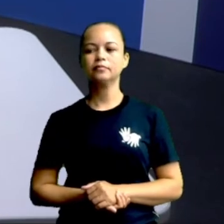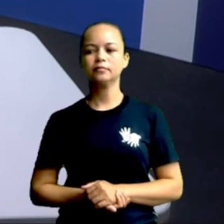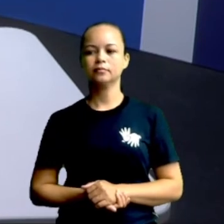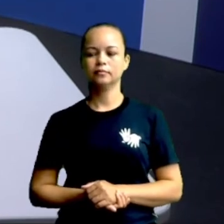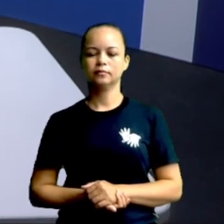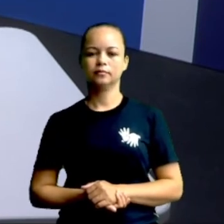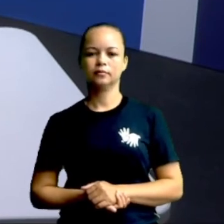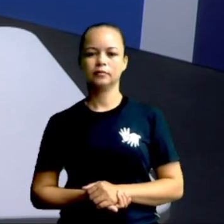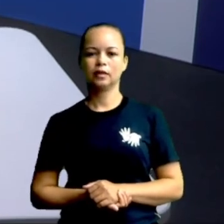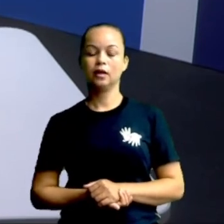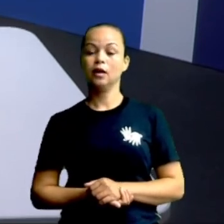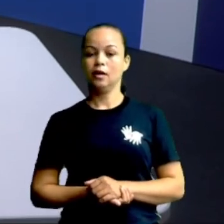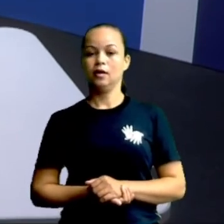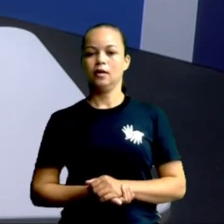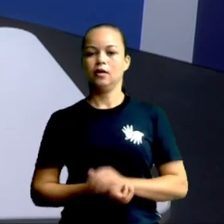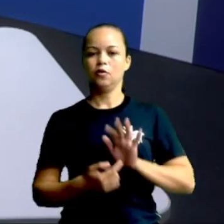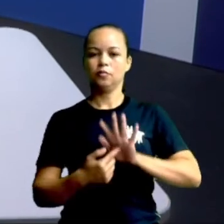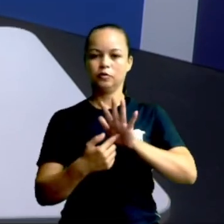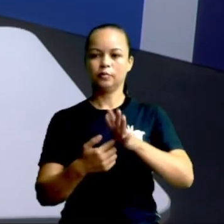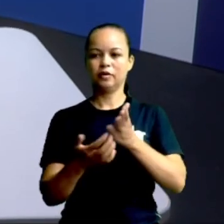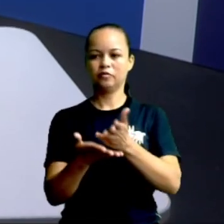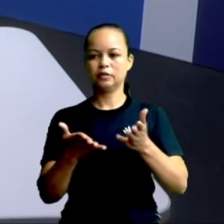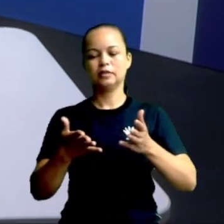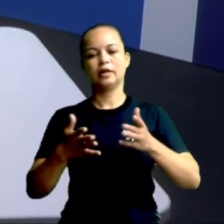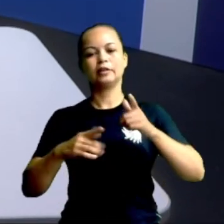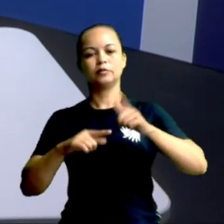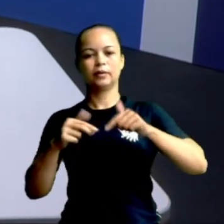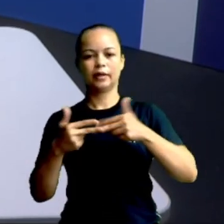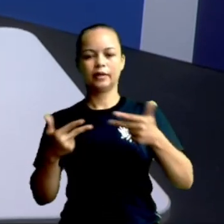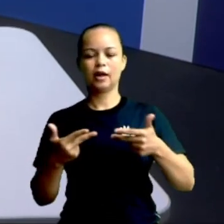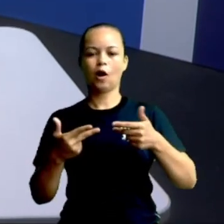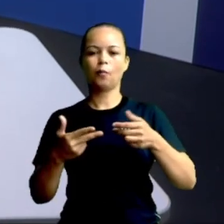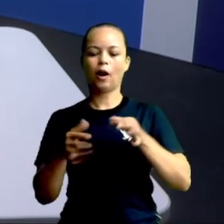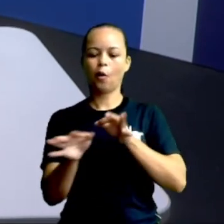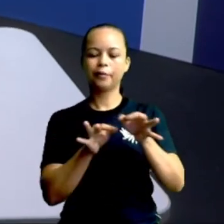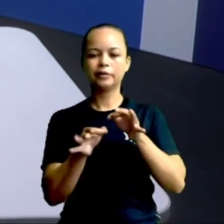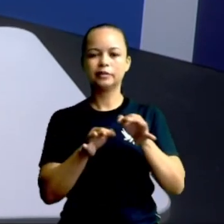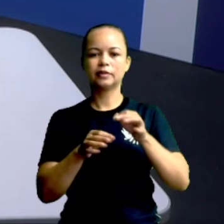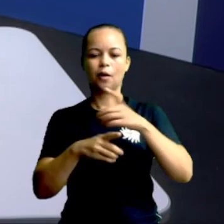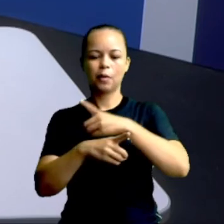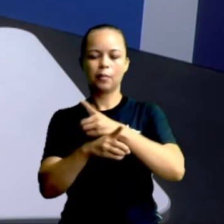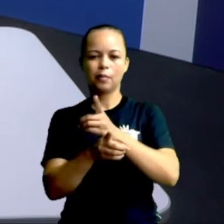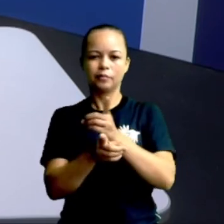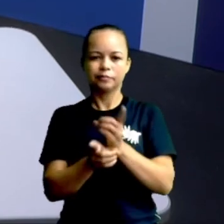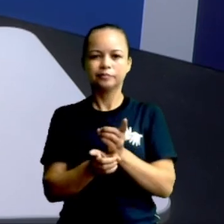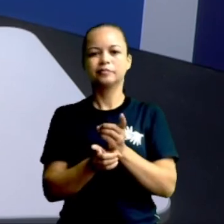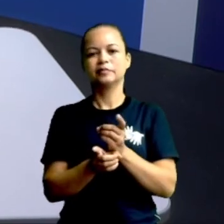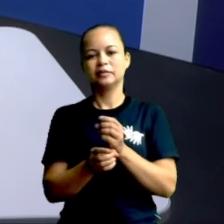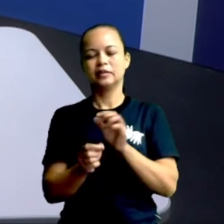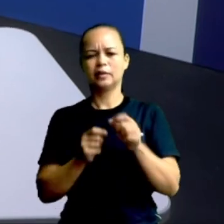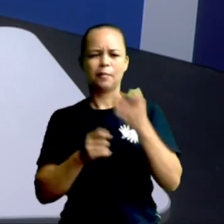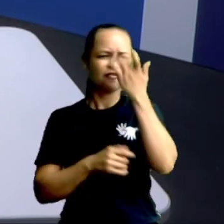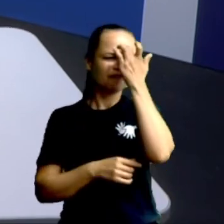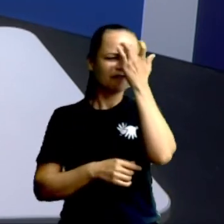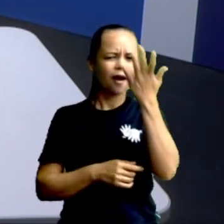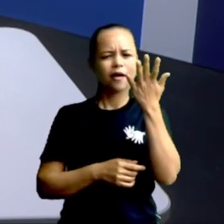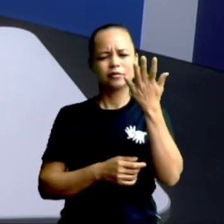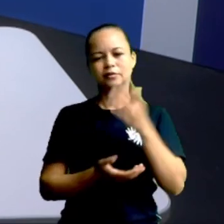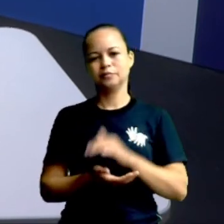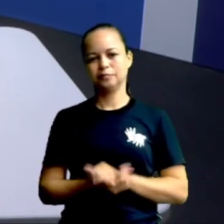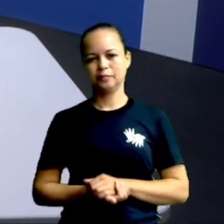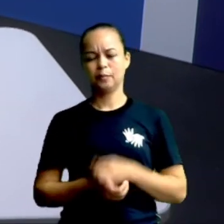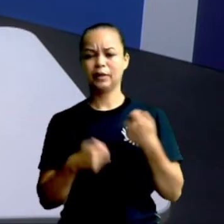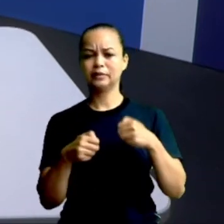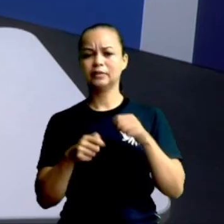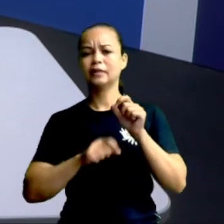eu trouxe aqui um material para a gente confeccionar uma rosa dos ventos. Você pode fazer em casa, porque é bem fácil, tá? O que é que você vai